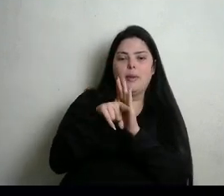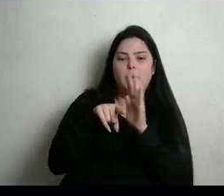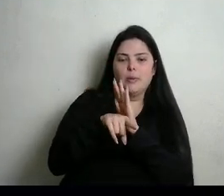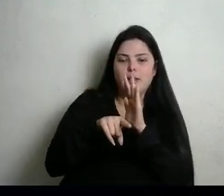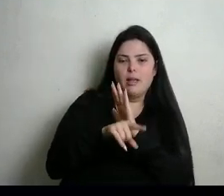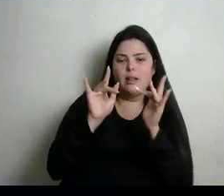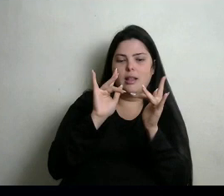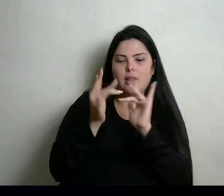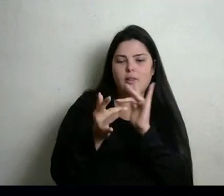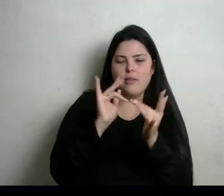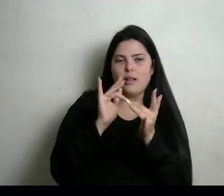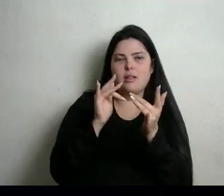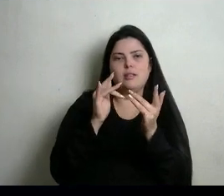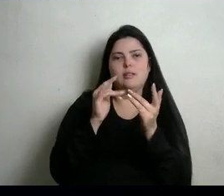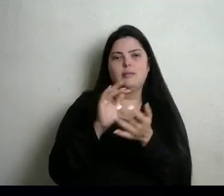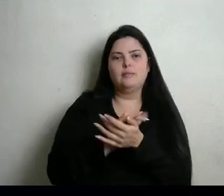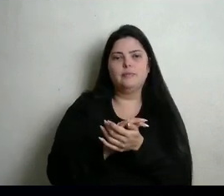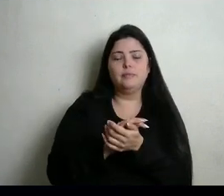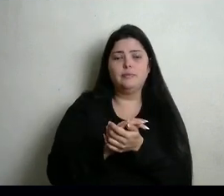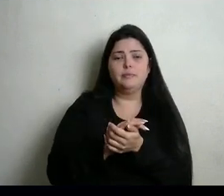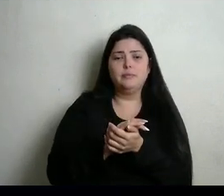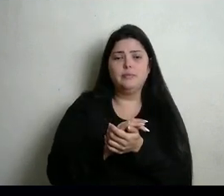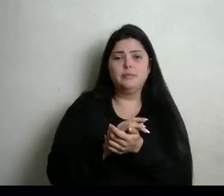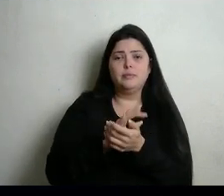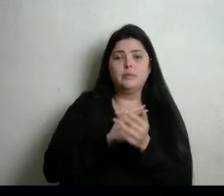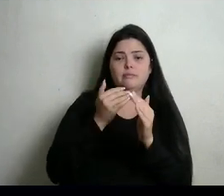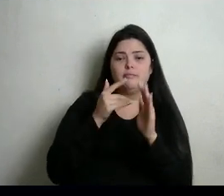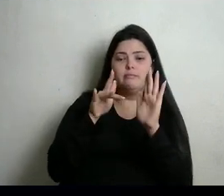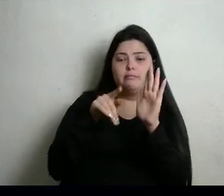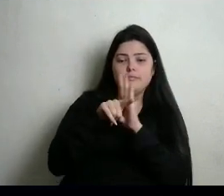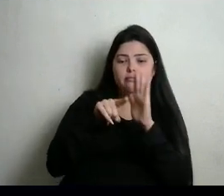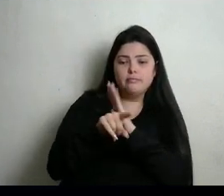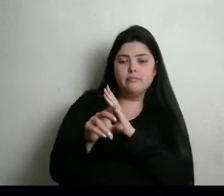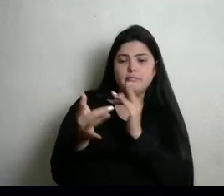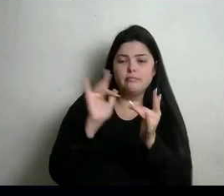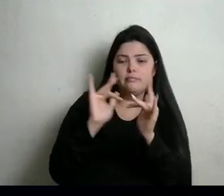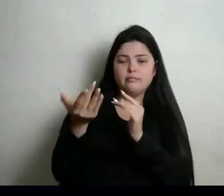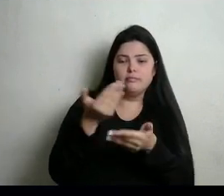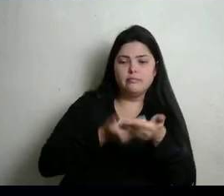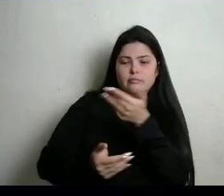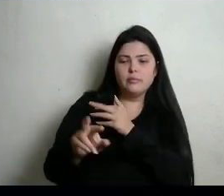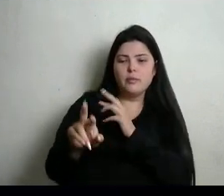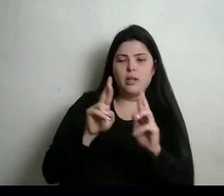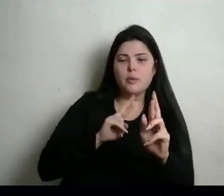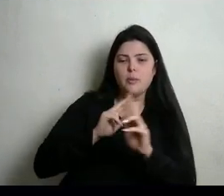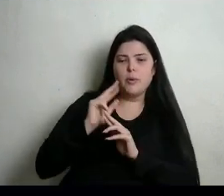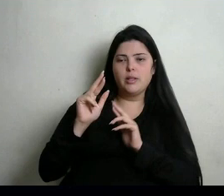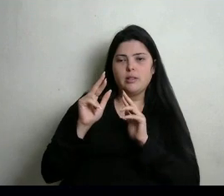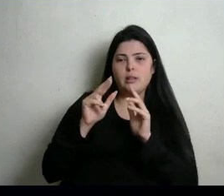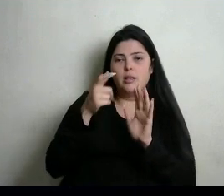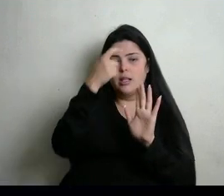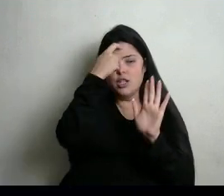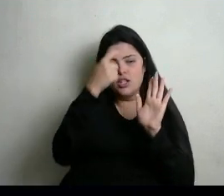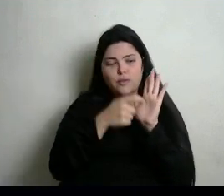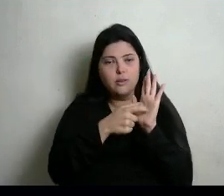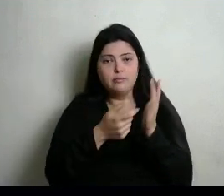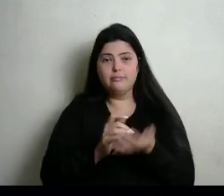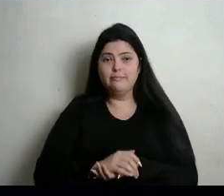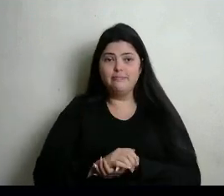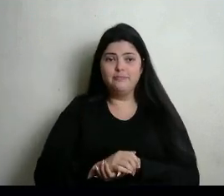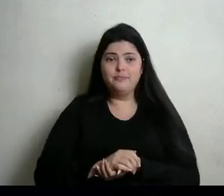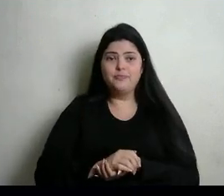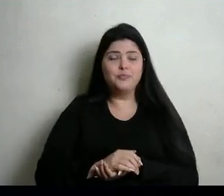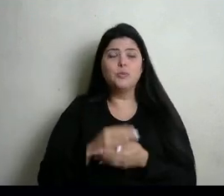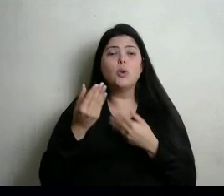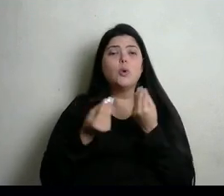e uh, enviar perguntas e interagir com esse modelo de inteligência artificial. E como que esse modelo